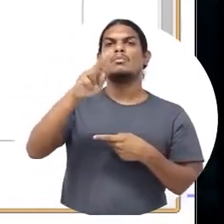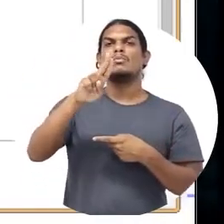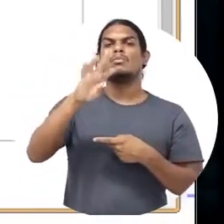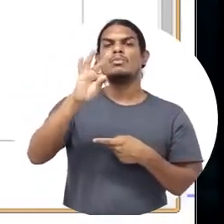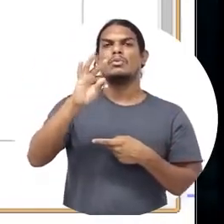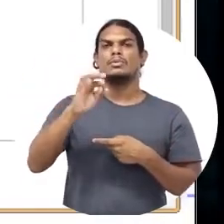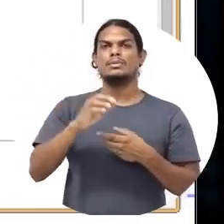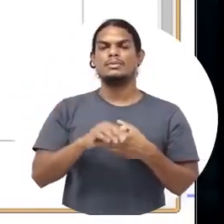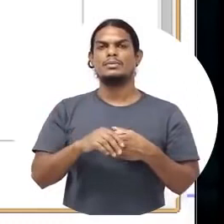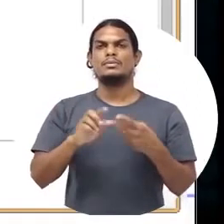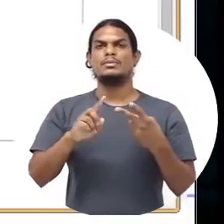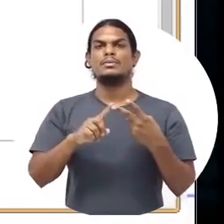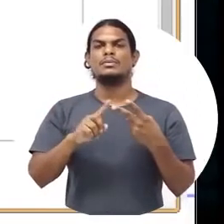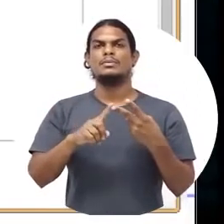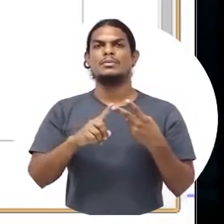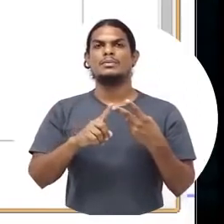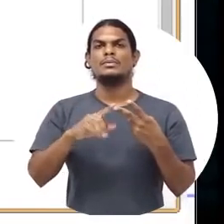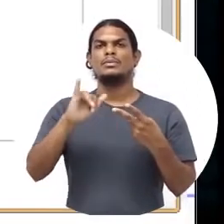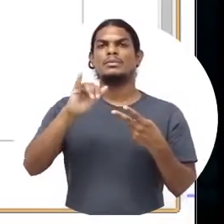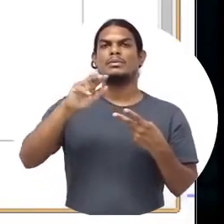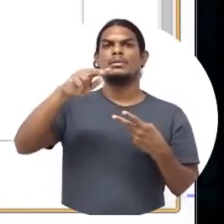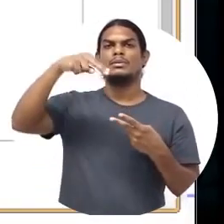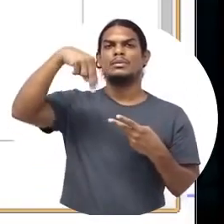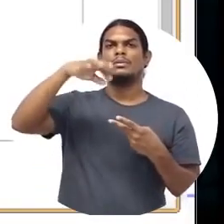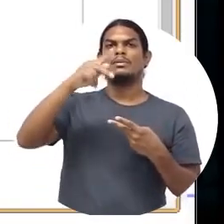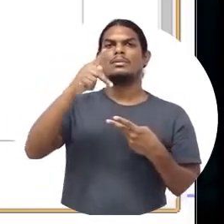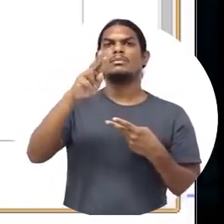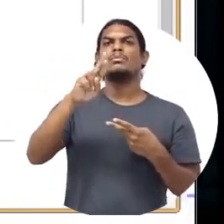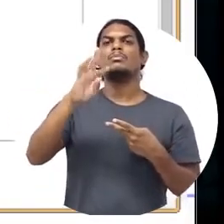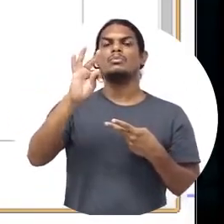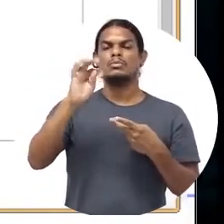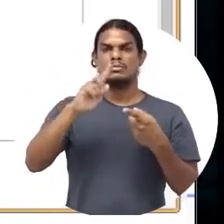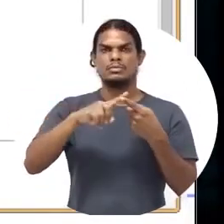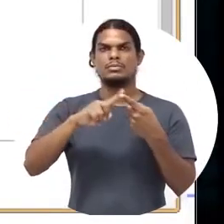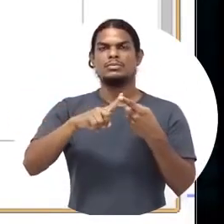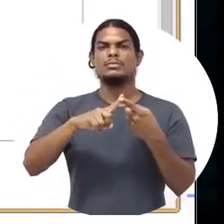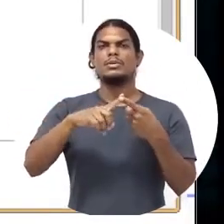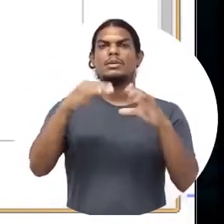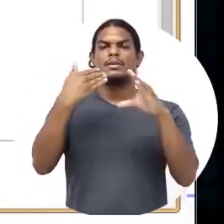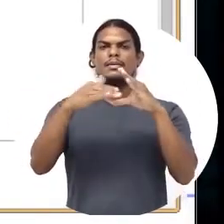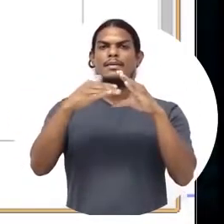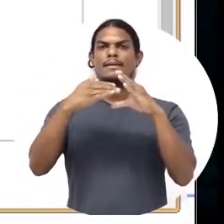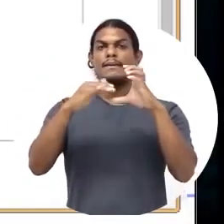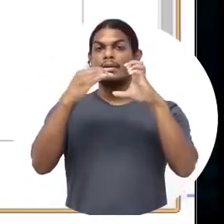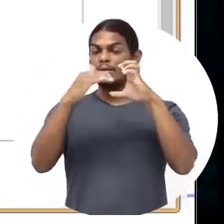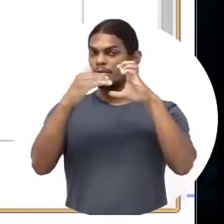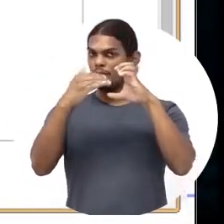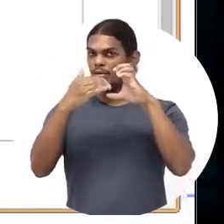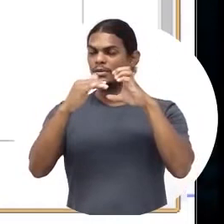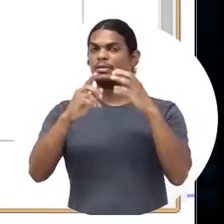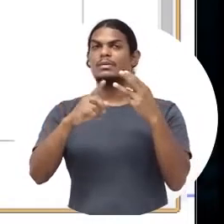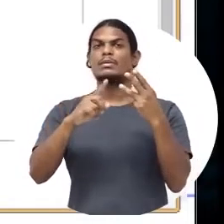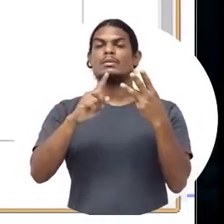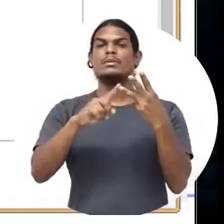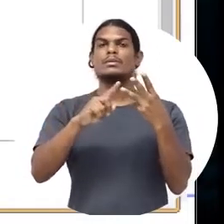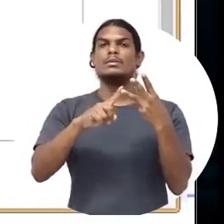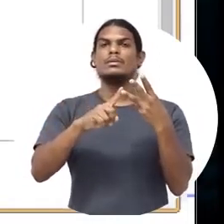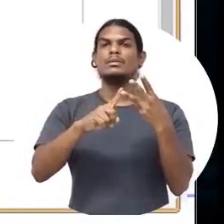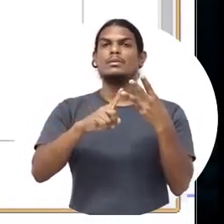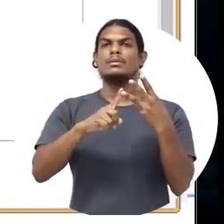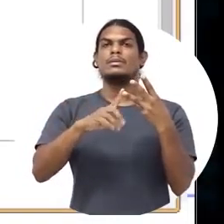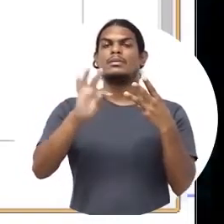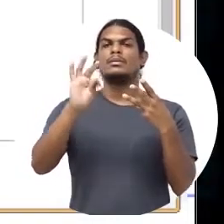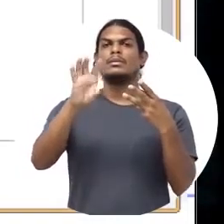text, o input type e-mail, eles são muito parecidos, eles são do tipo input. A gente tem o